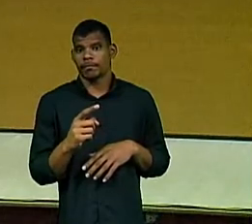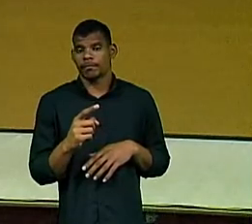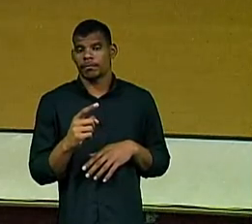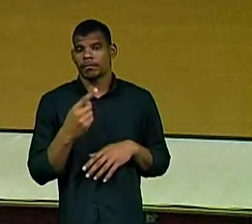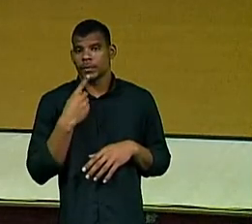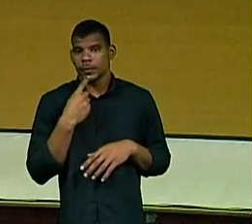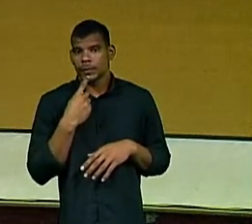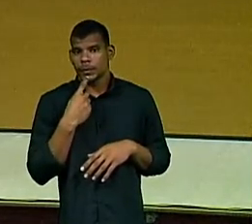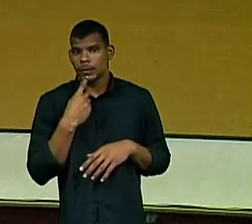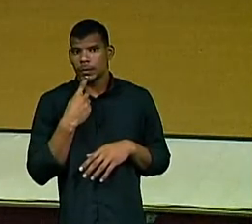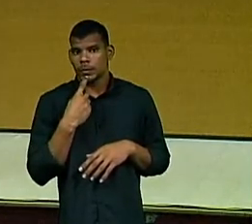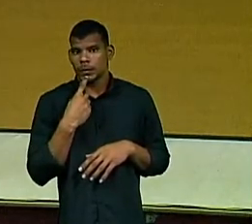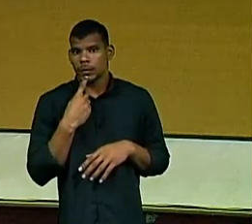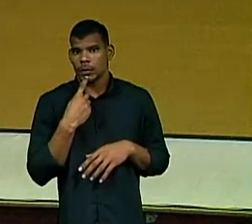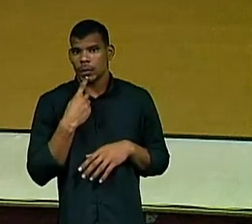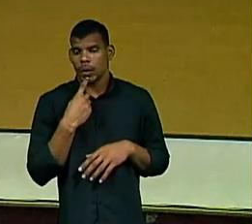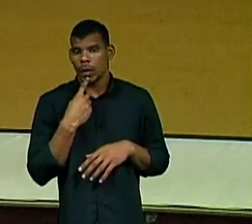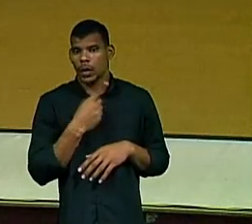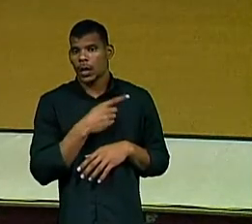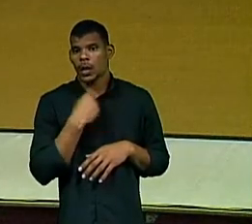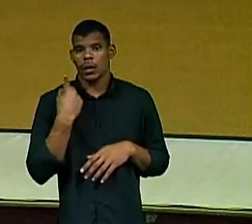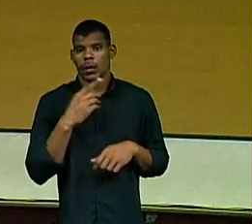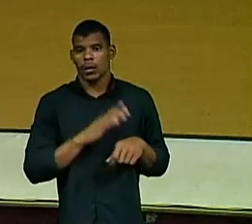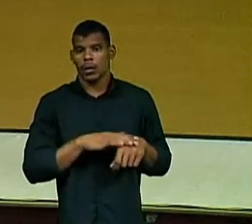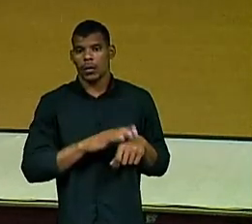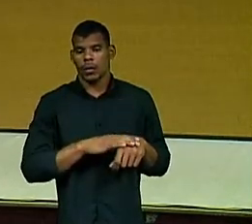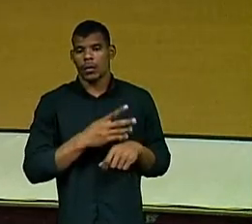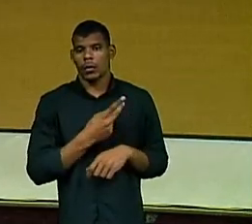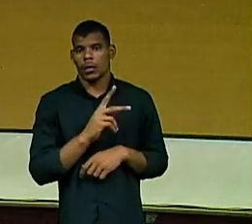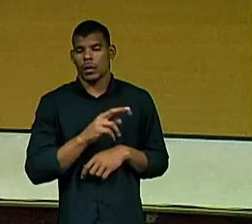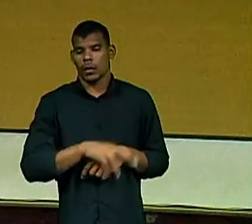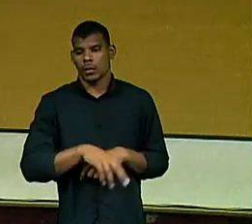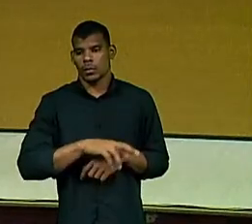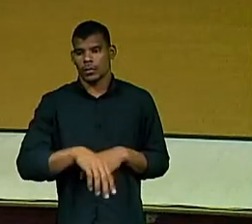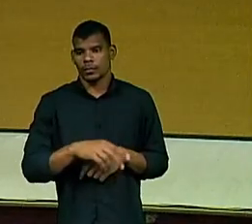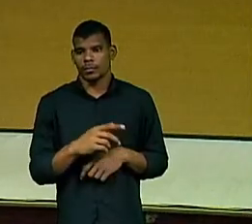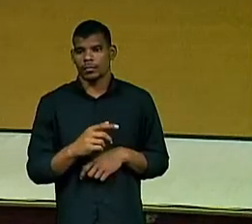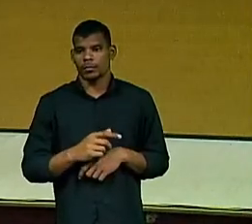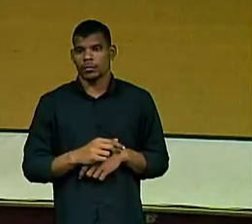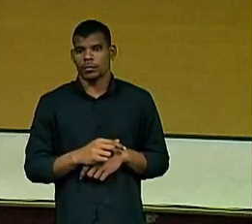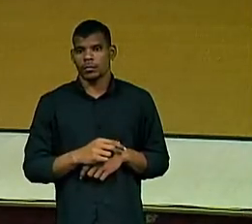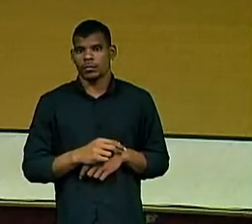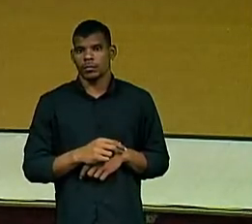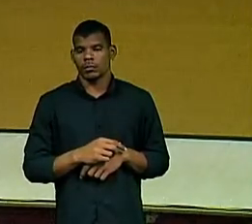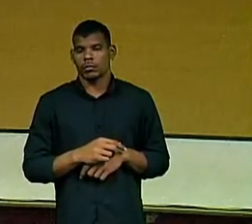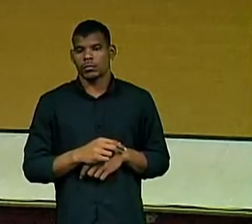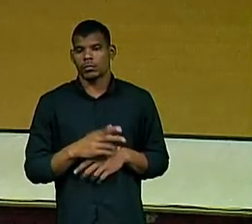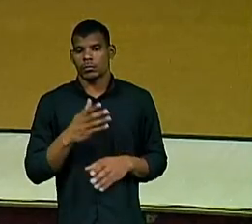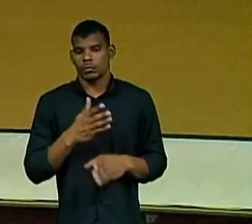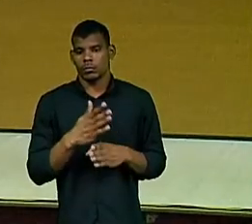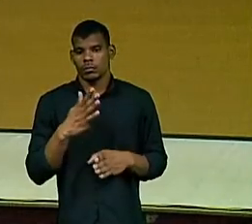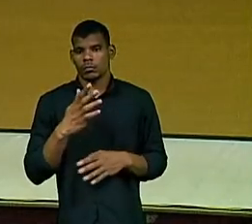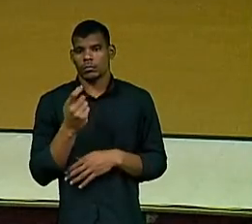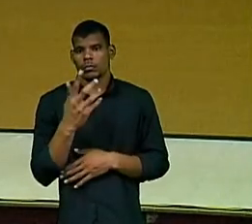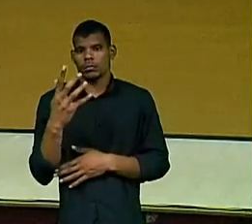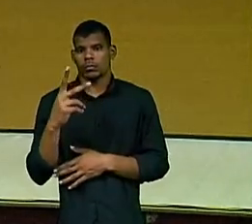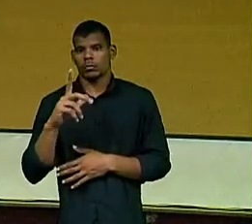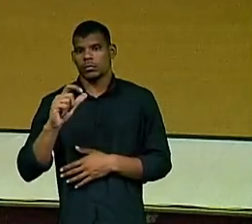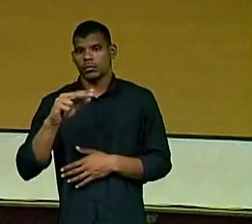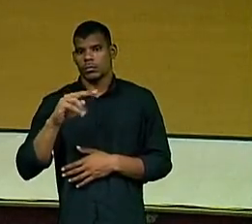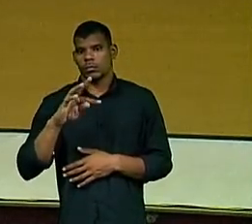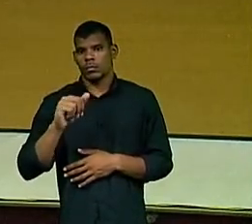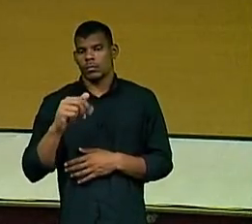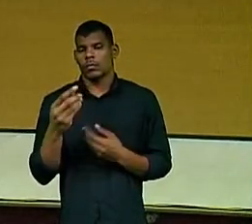decisivos para a morte desse Coelho por exemplo muito menos teve muito mesmo por causa das plantas não tivemos como